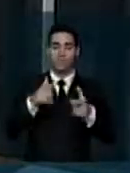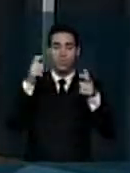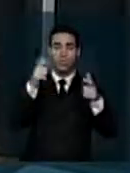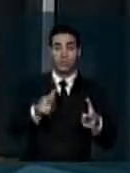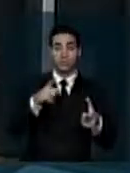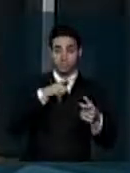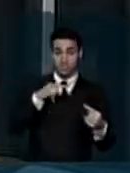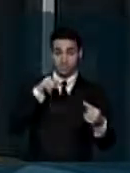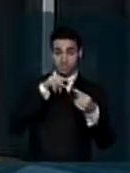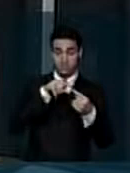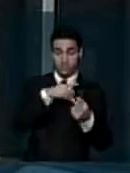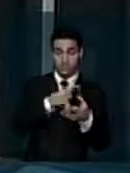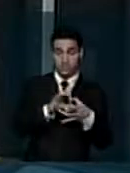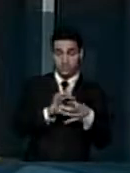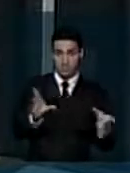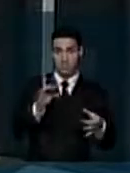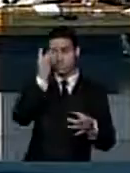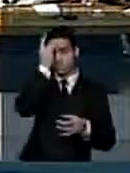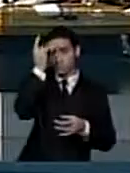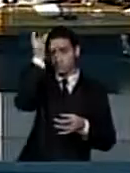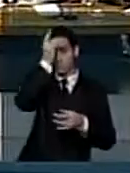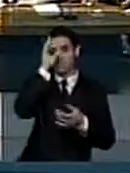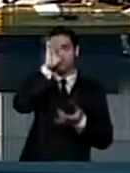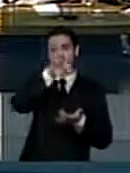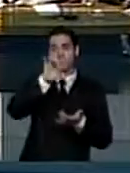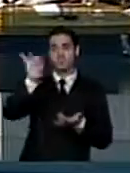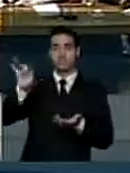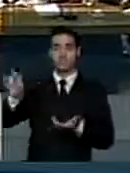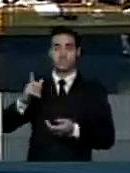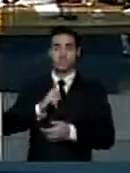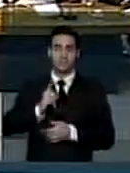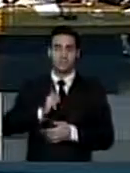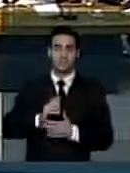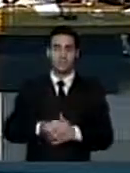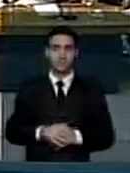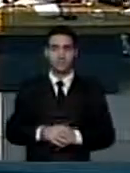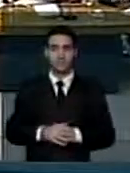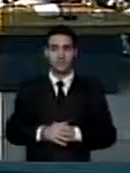com liberdade. Muito obrigado. Muito bem.